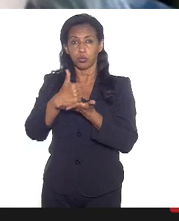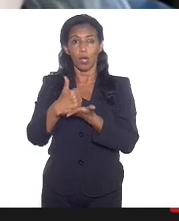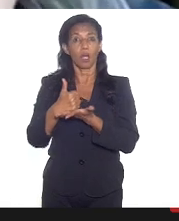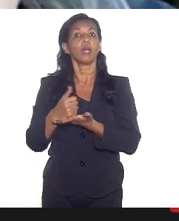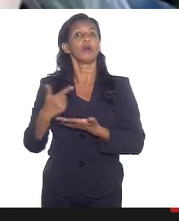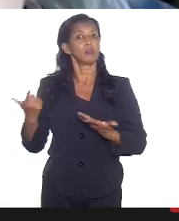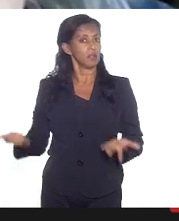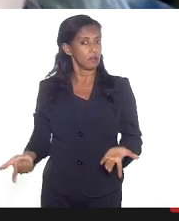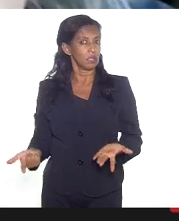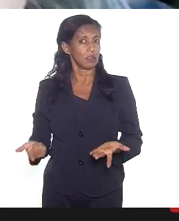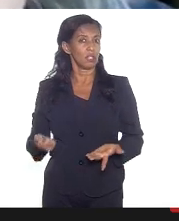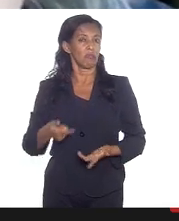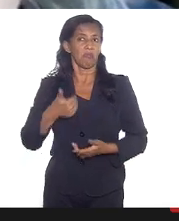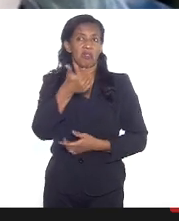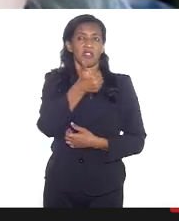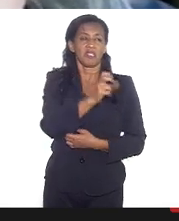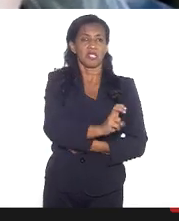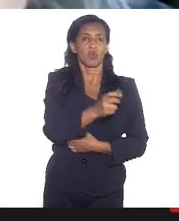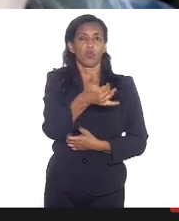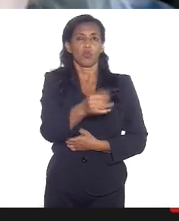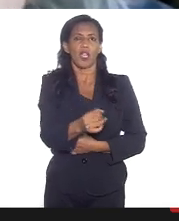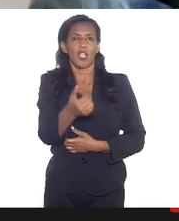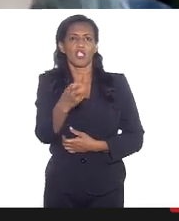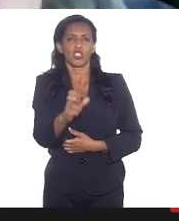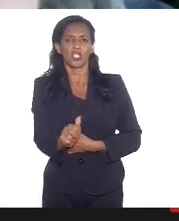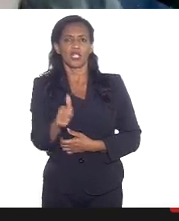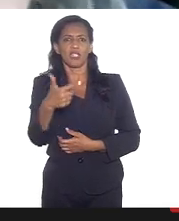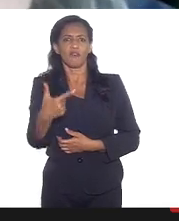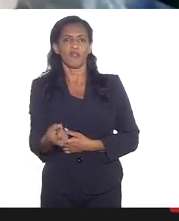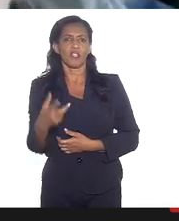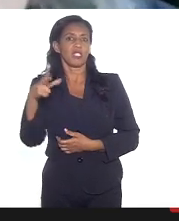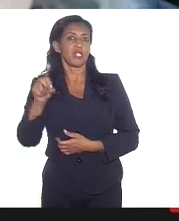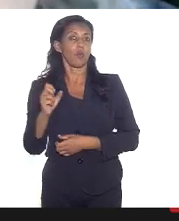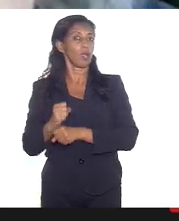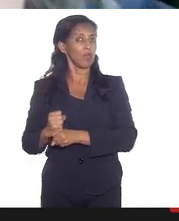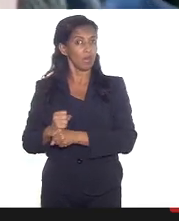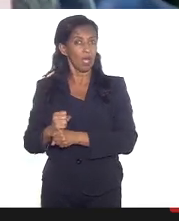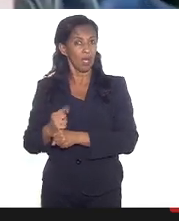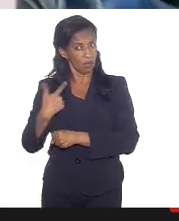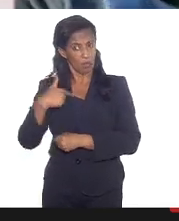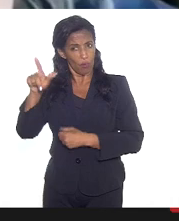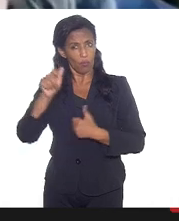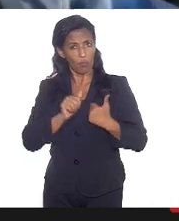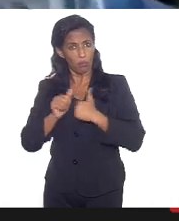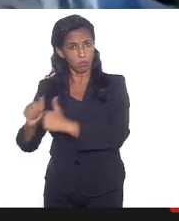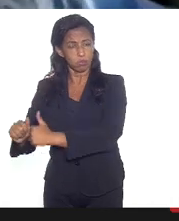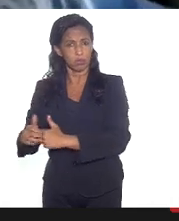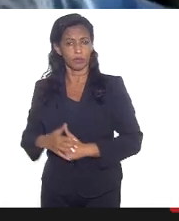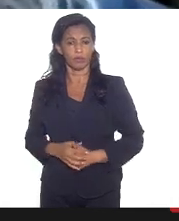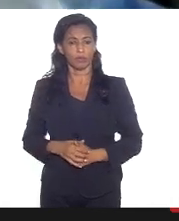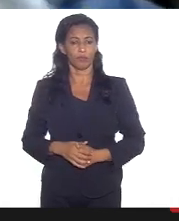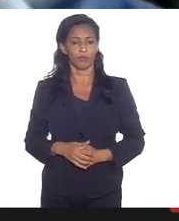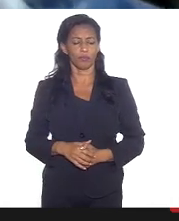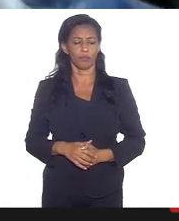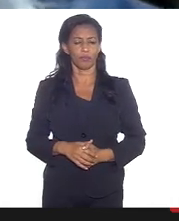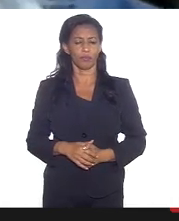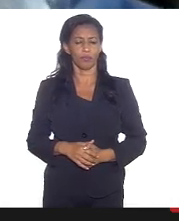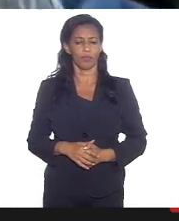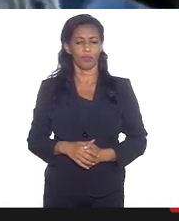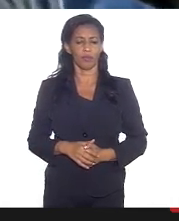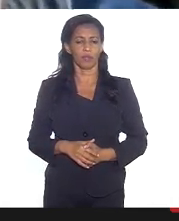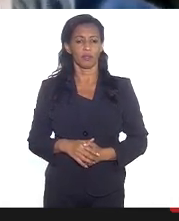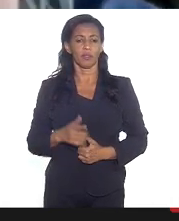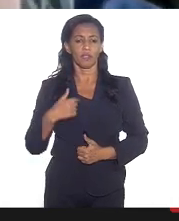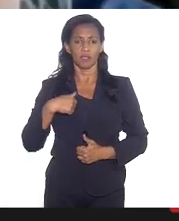imprescritíveis. Posso ter 10, 5, 20, 30, 40, 50 anos, vou atrás. São bens públicos. E, aliás, estão